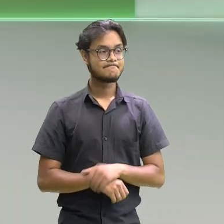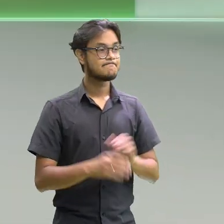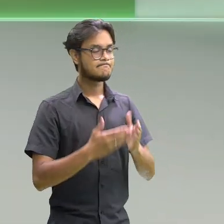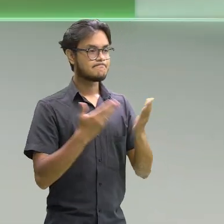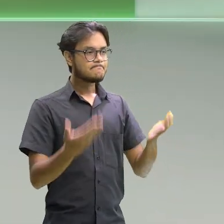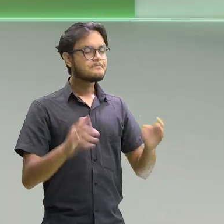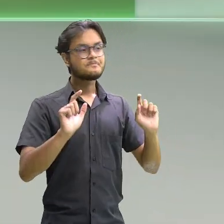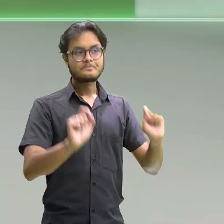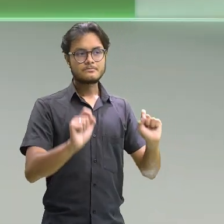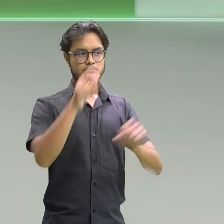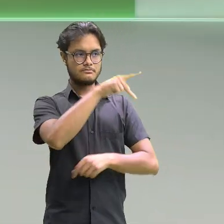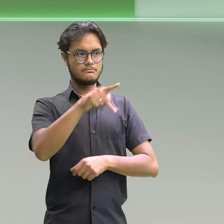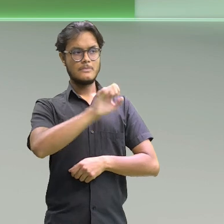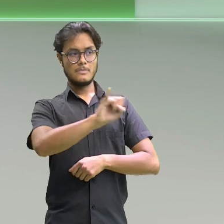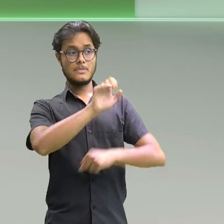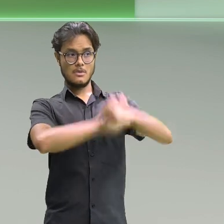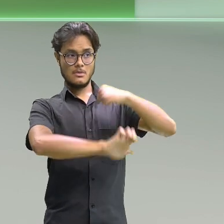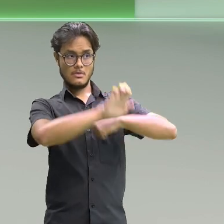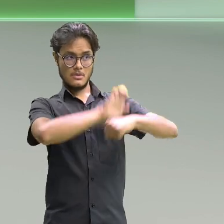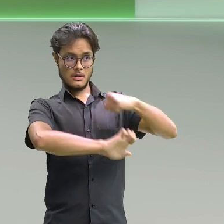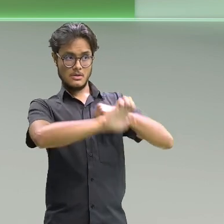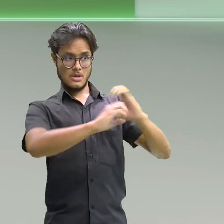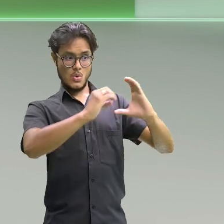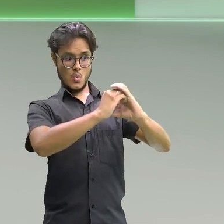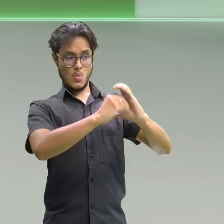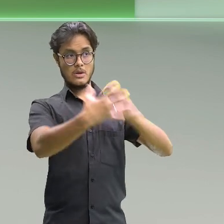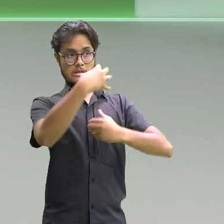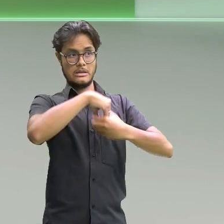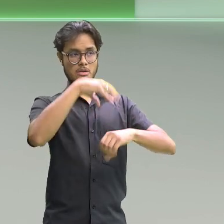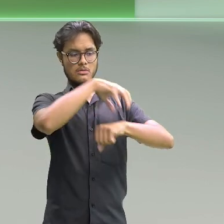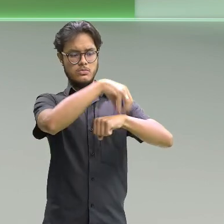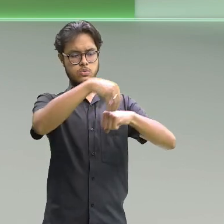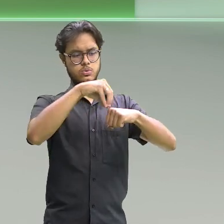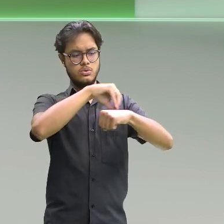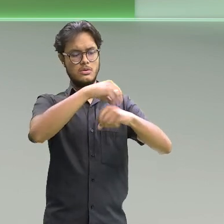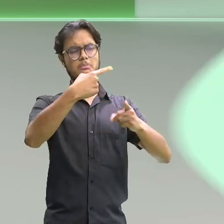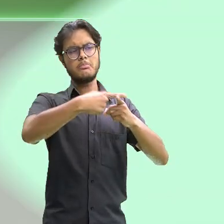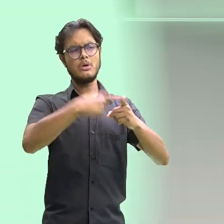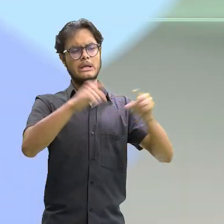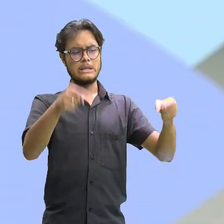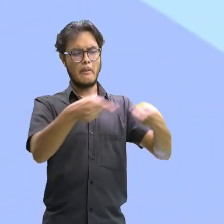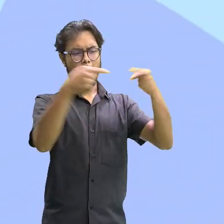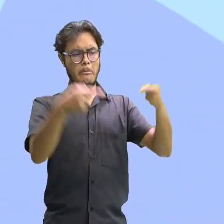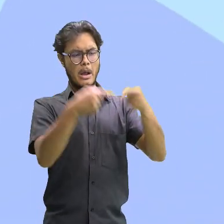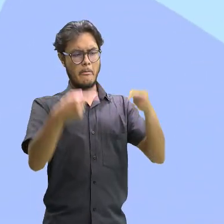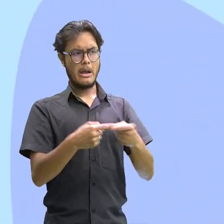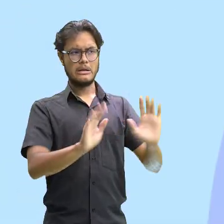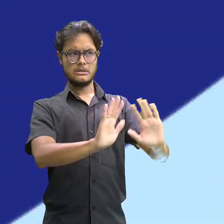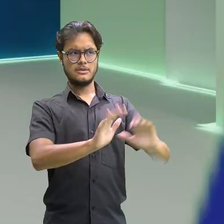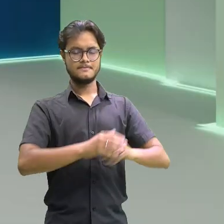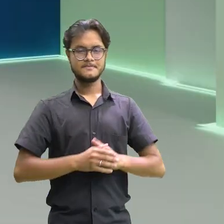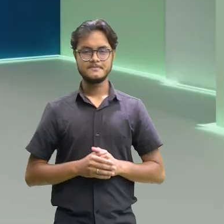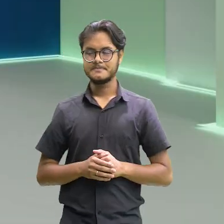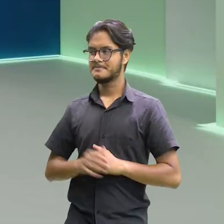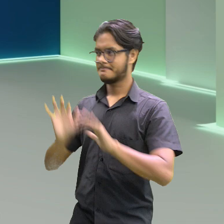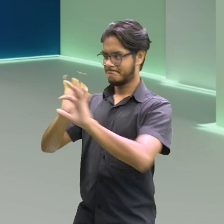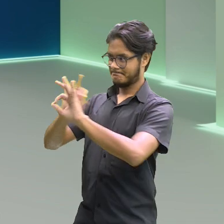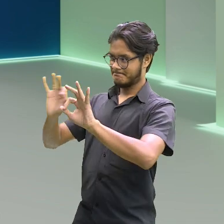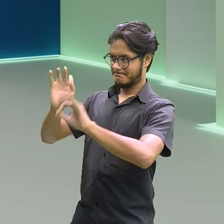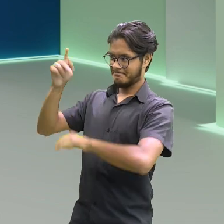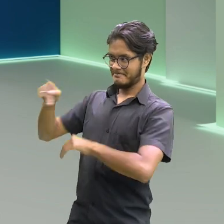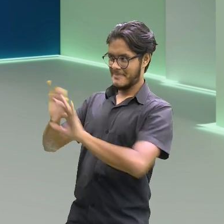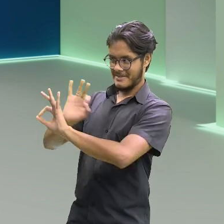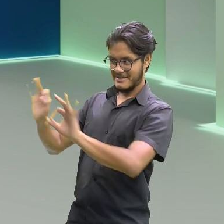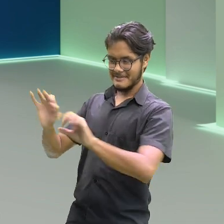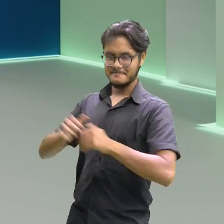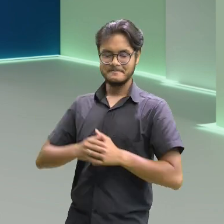Professor, se os elétrons orbitam o núcleo do átomo, por que eles não colidem com ele? Excelente pergunta, Manu. Então